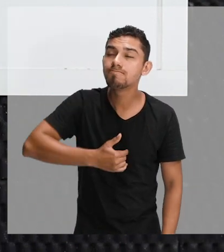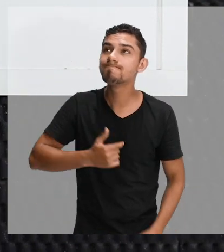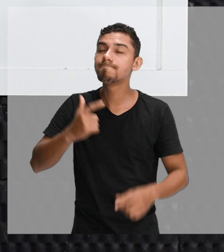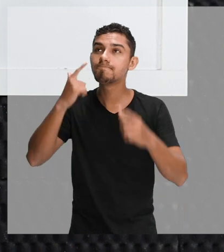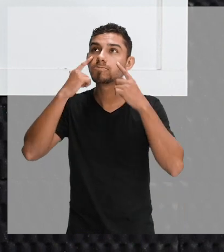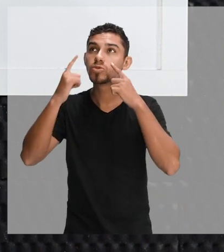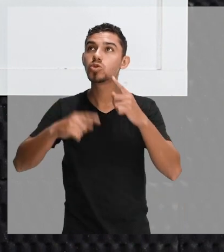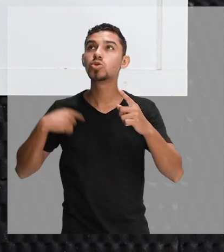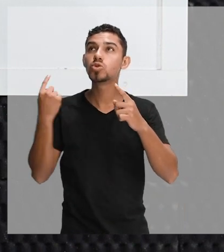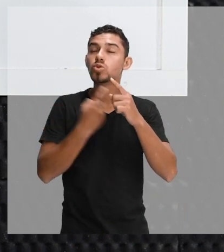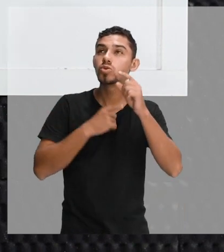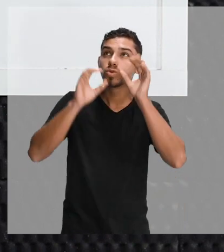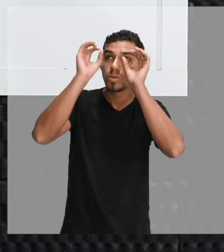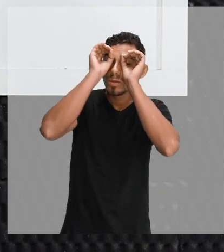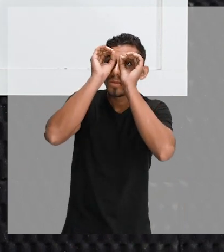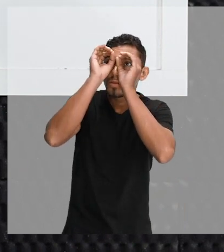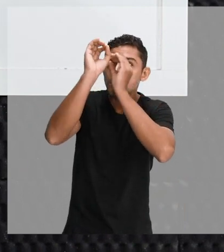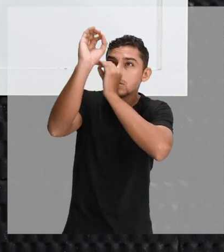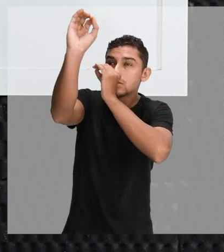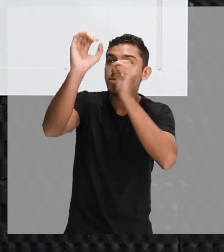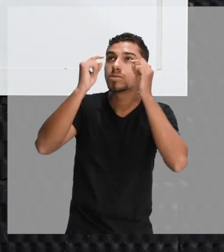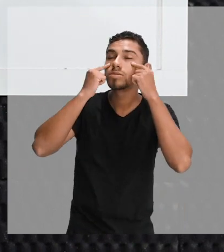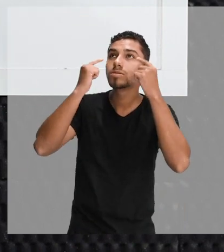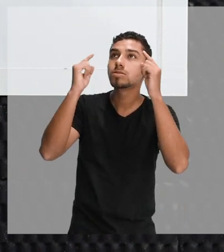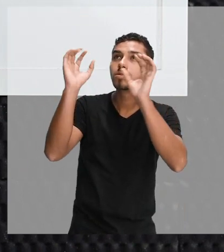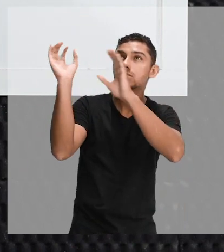os nossos olhos, estão errados?